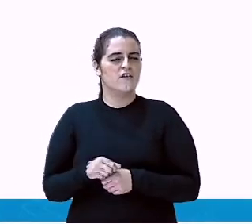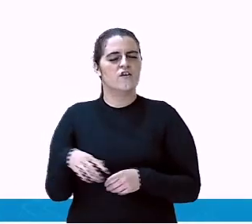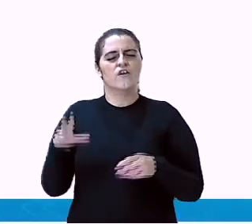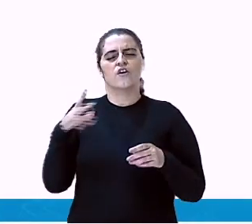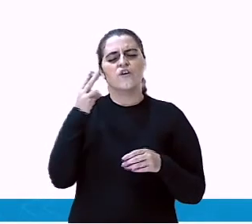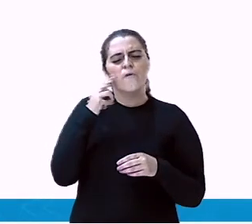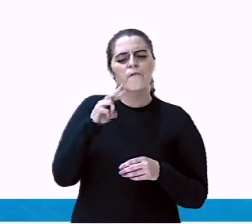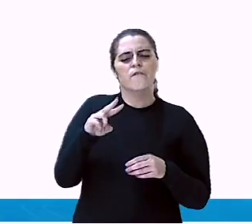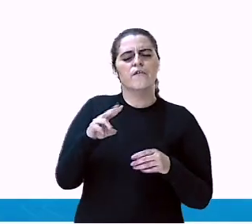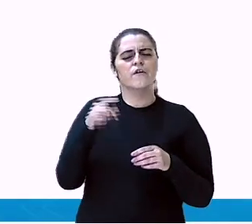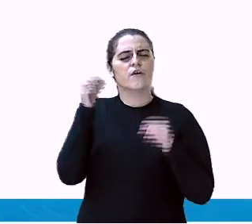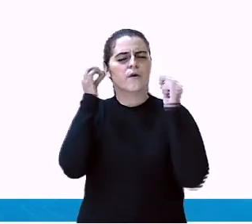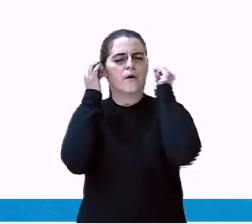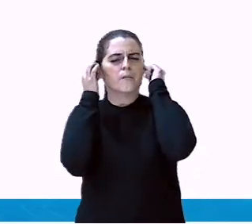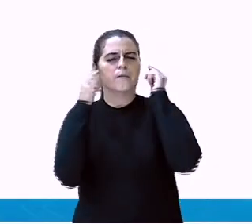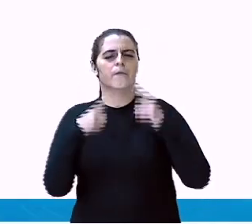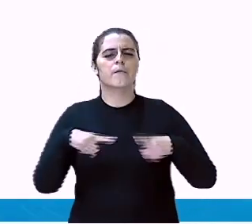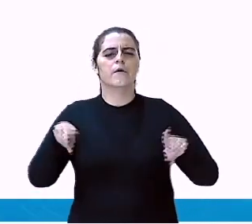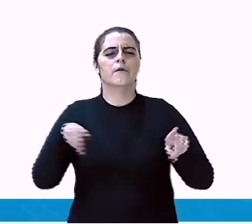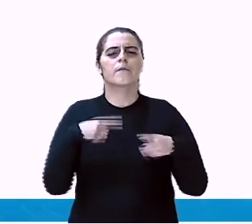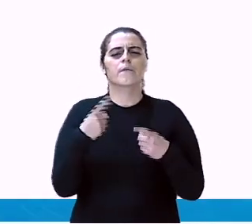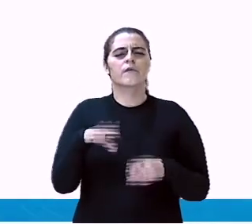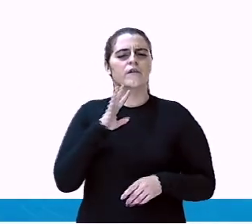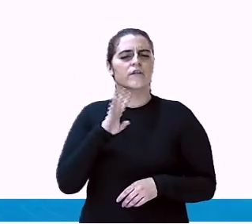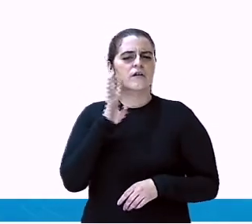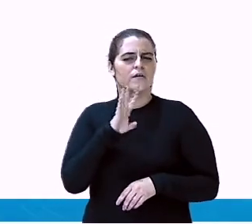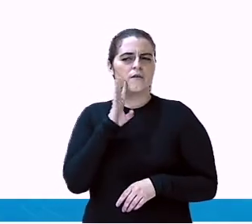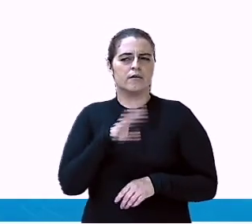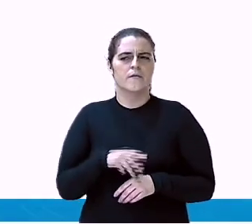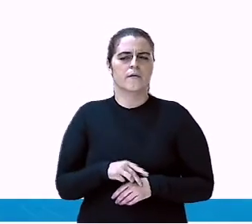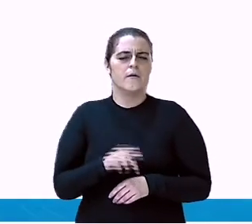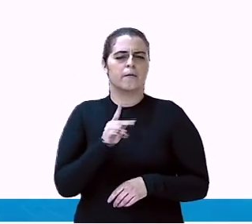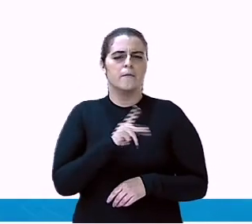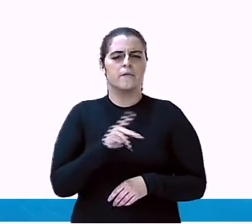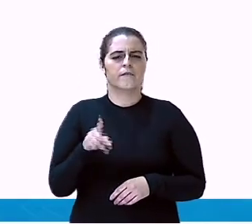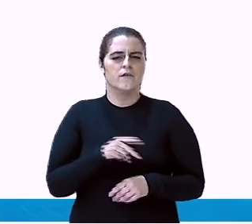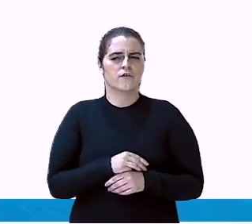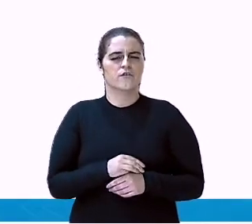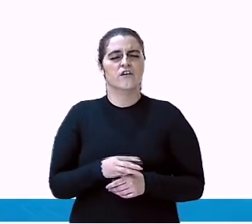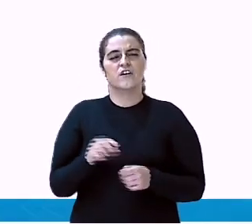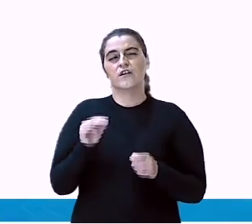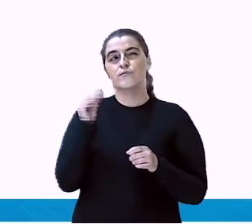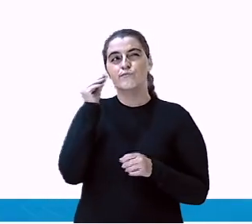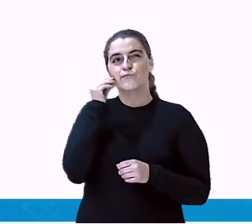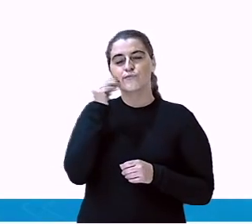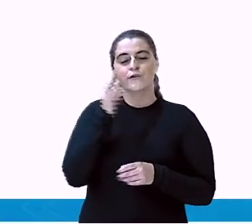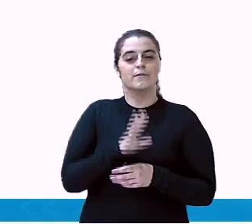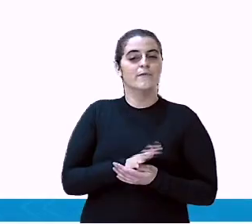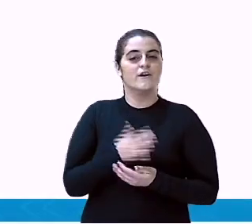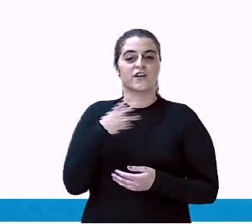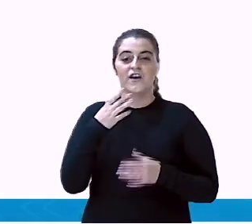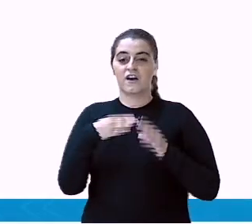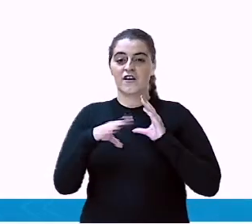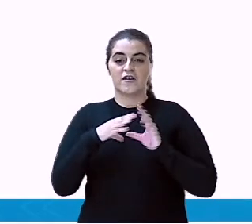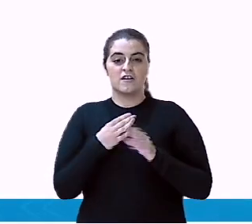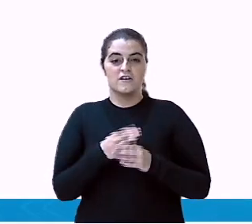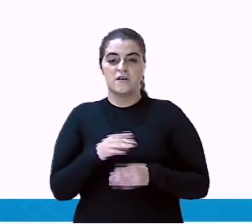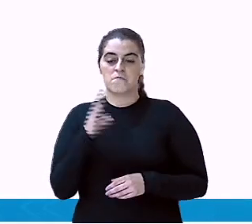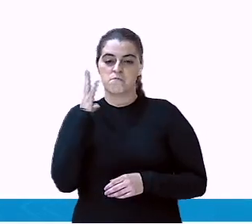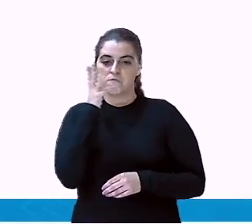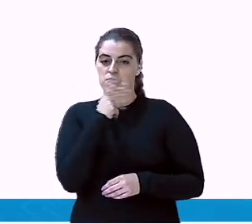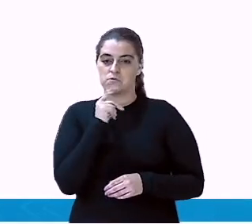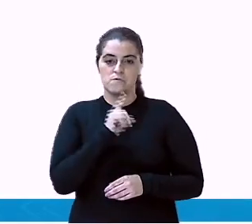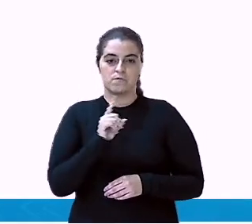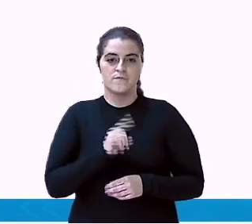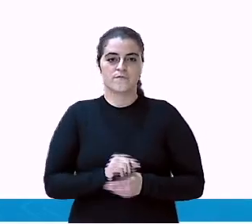música bacana? Que legal para você. A professora não, a professora arrisca assim, mas não canta muito bonito, não.